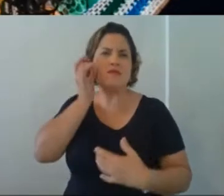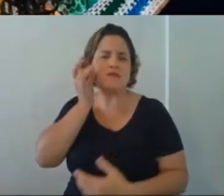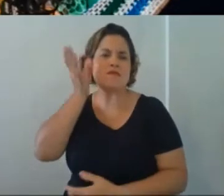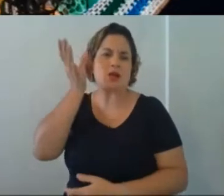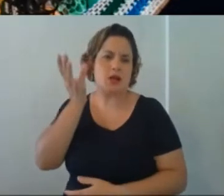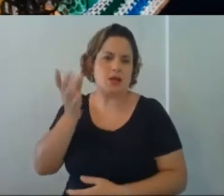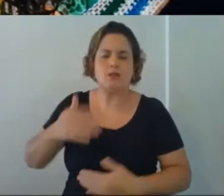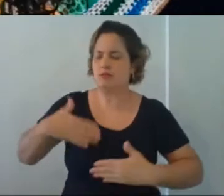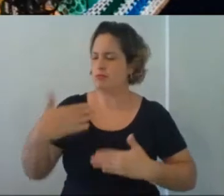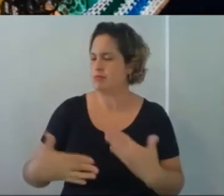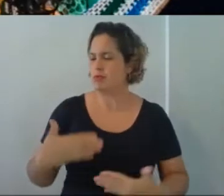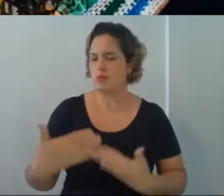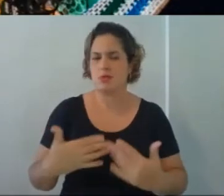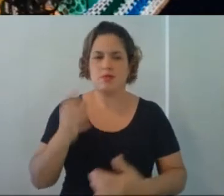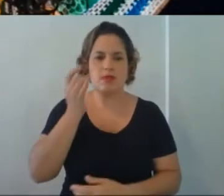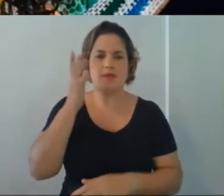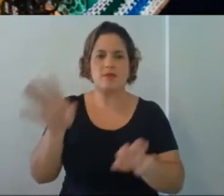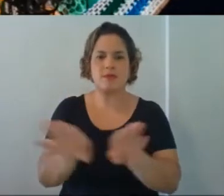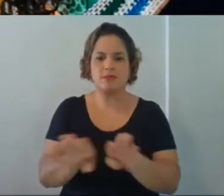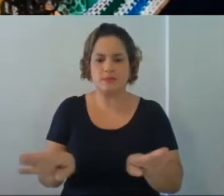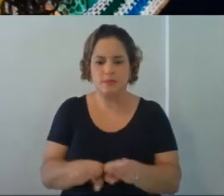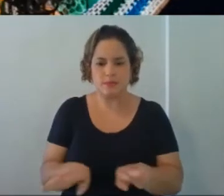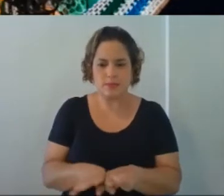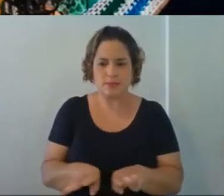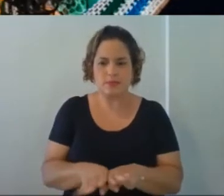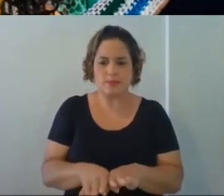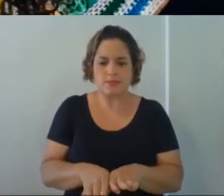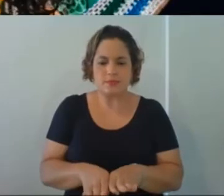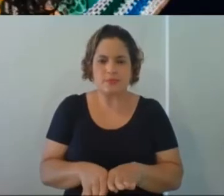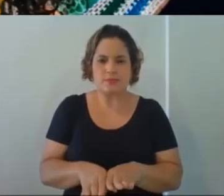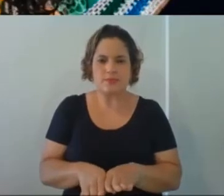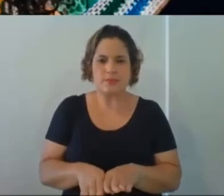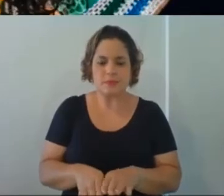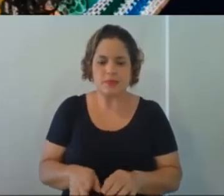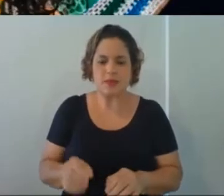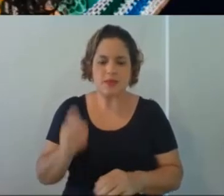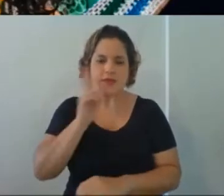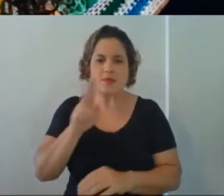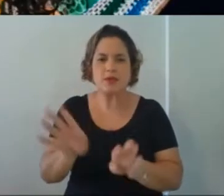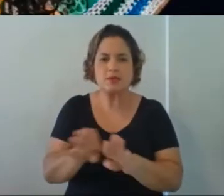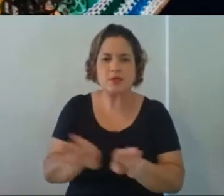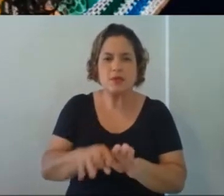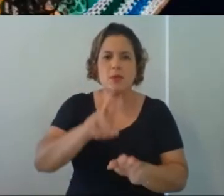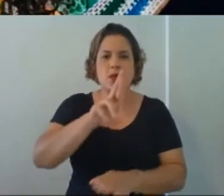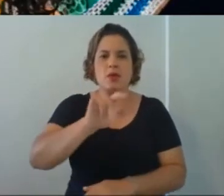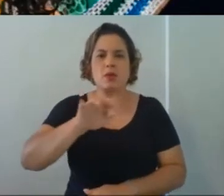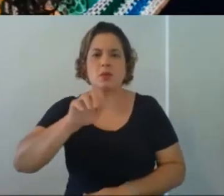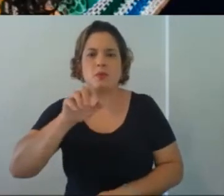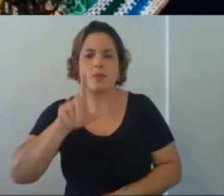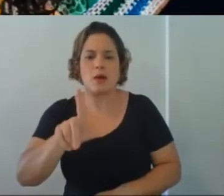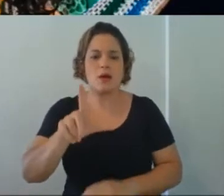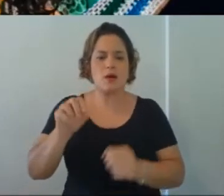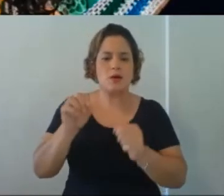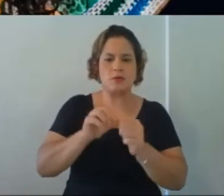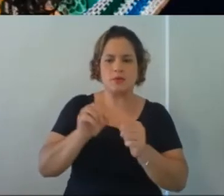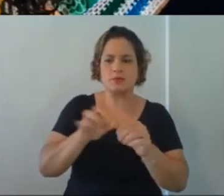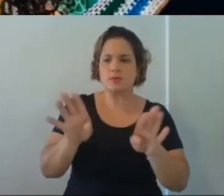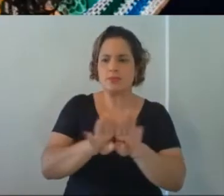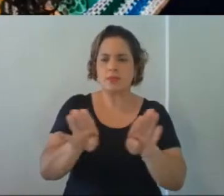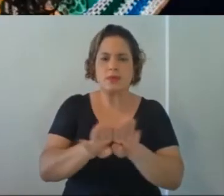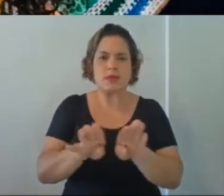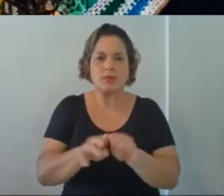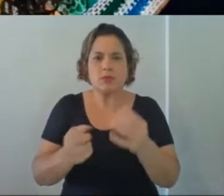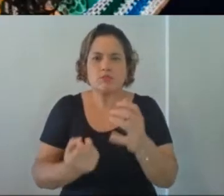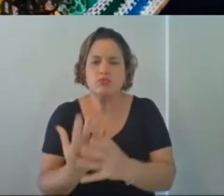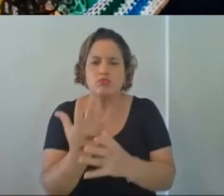com muita desenvoltura no campo performático, se tratando dos rituais, a defumação, integrando